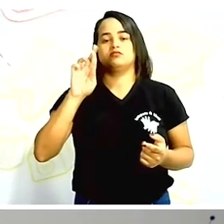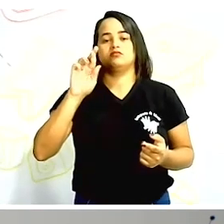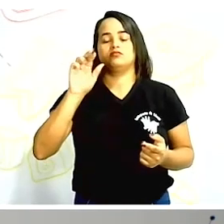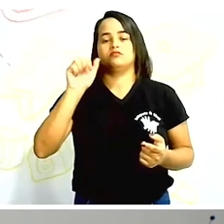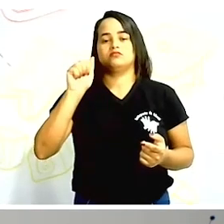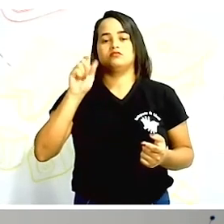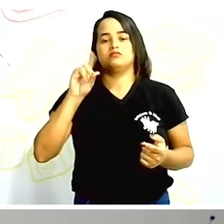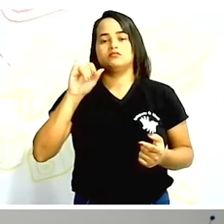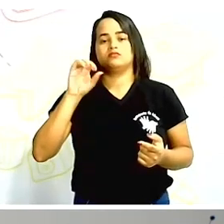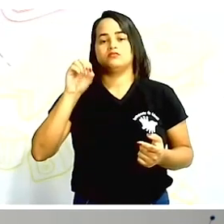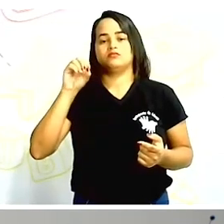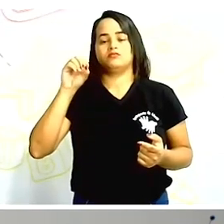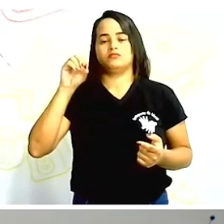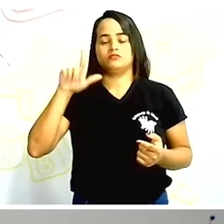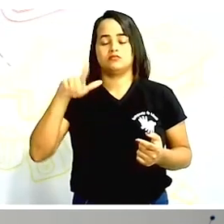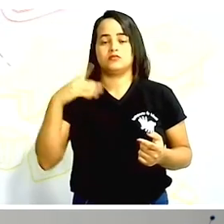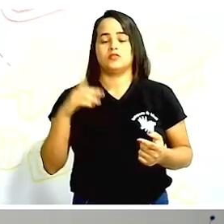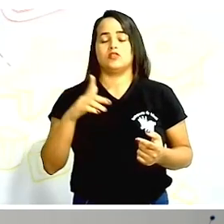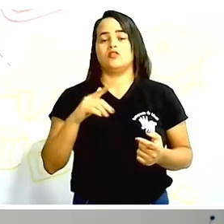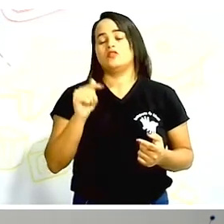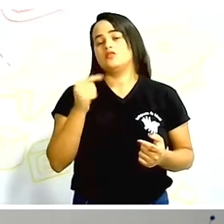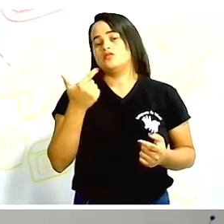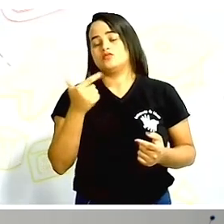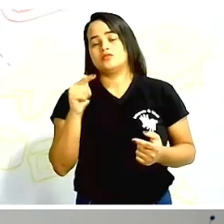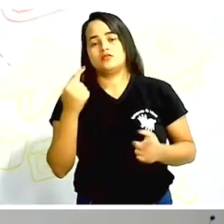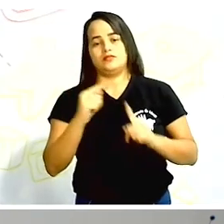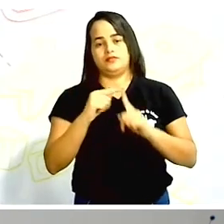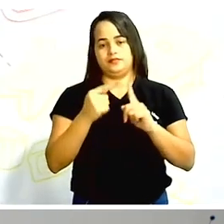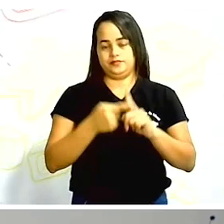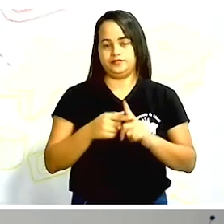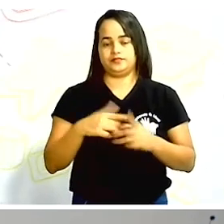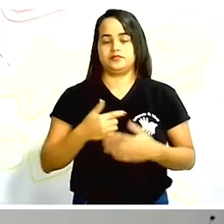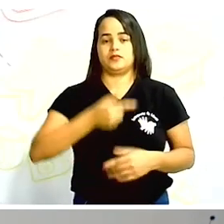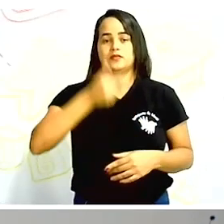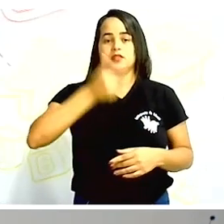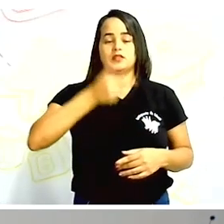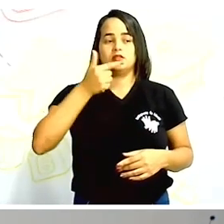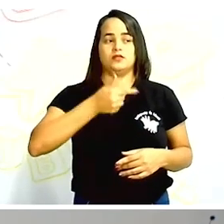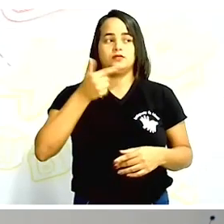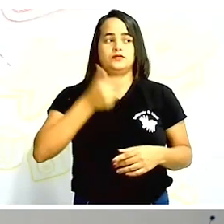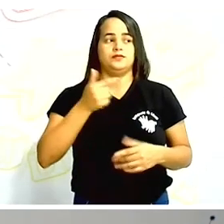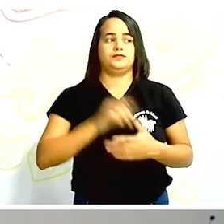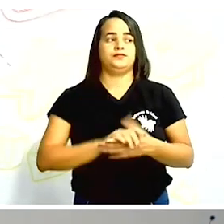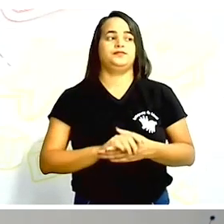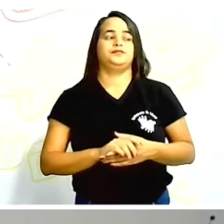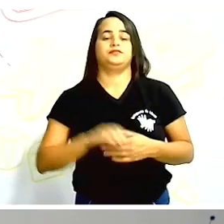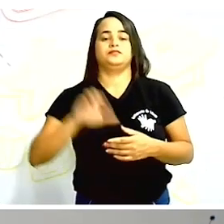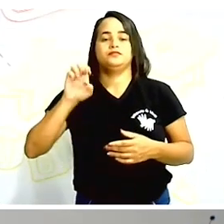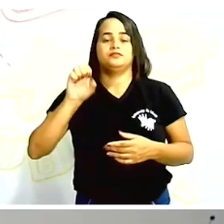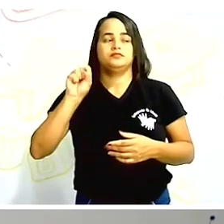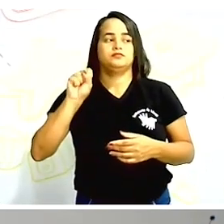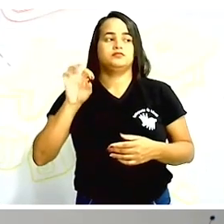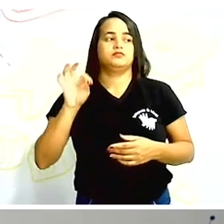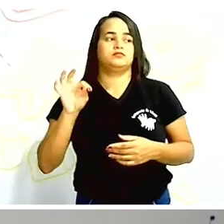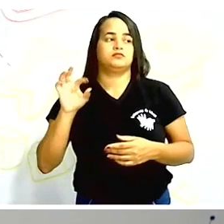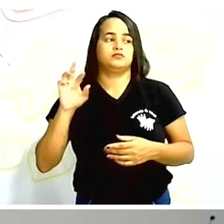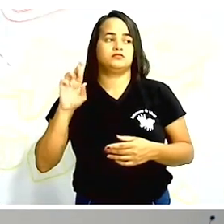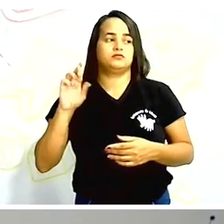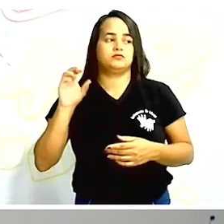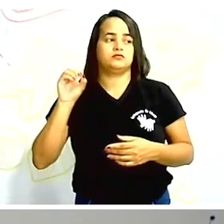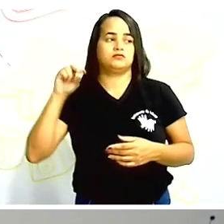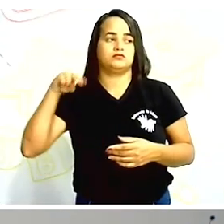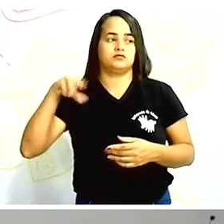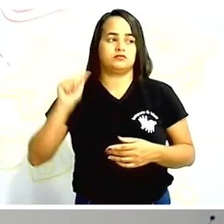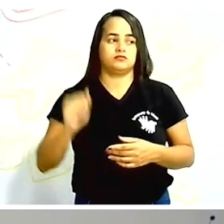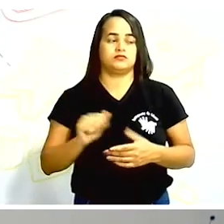estradiol, certo? Pela sua importância na gravidez. O segundo deles é o estrona. O estrona ele é predominante em